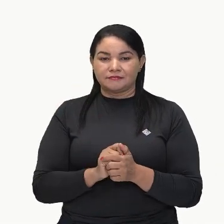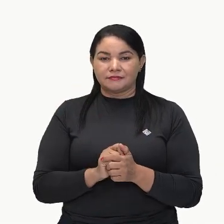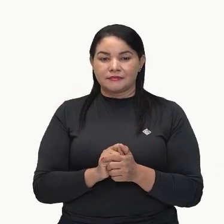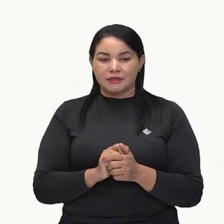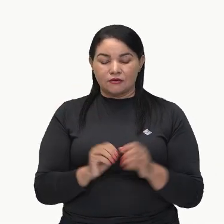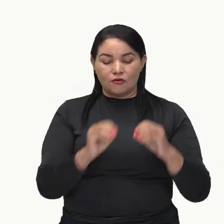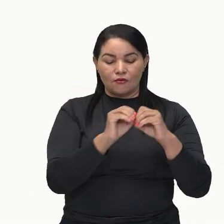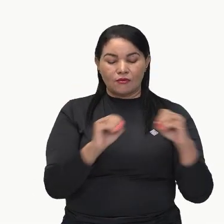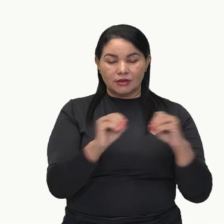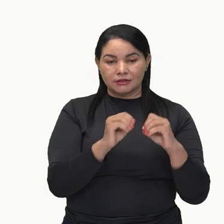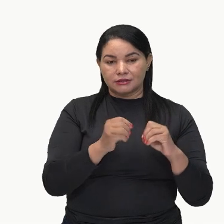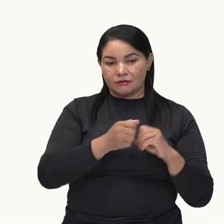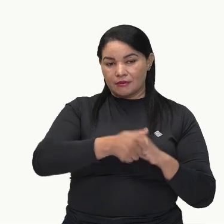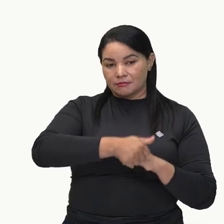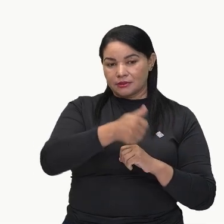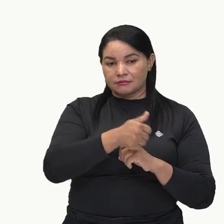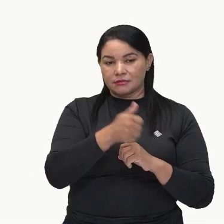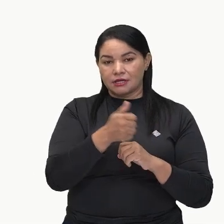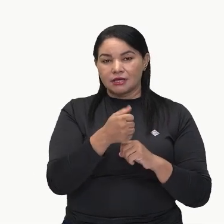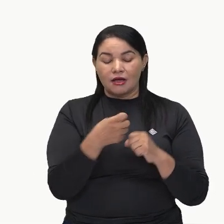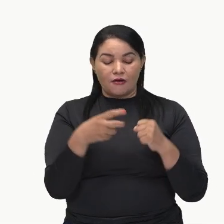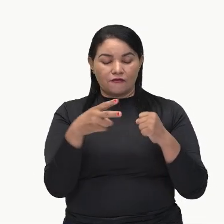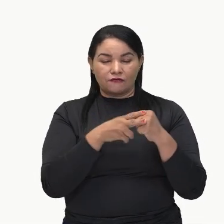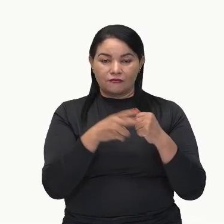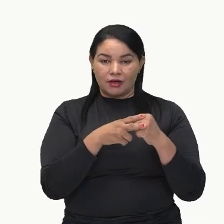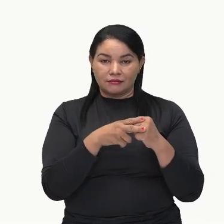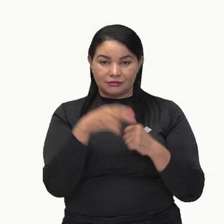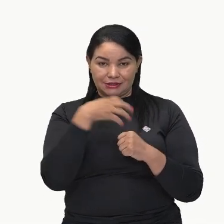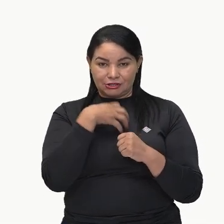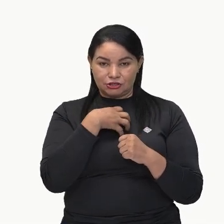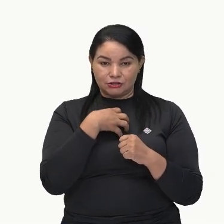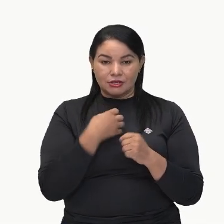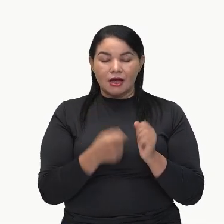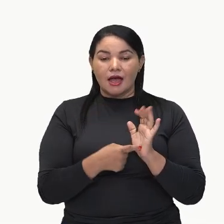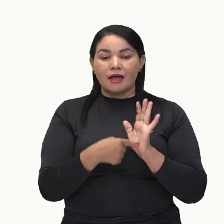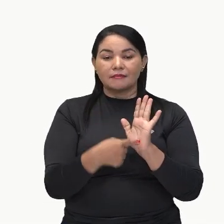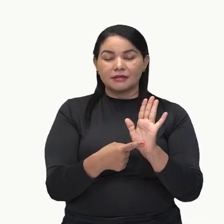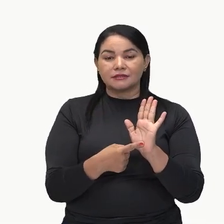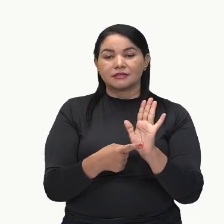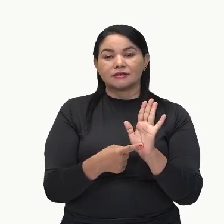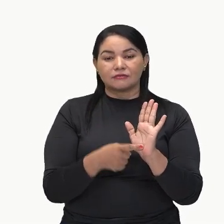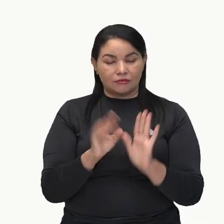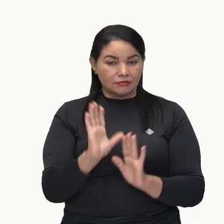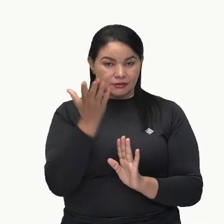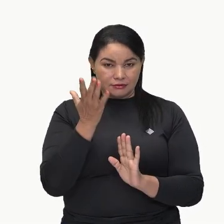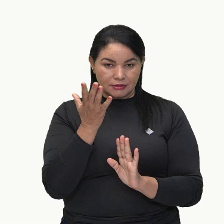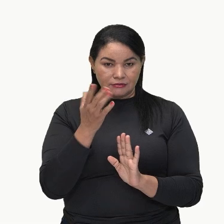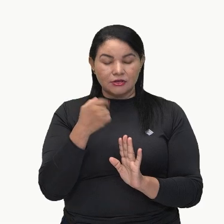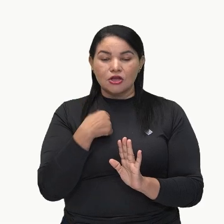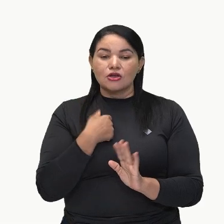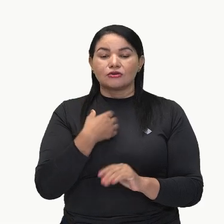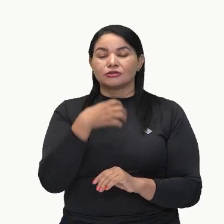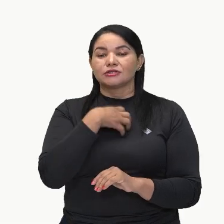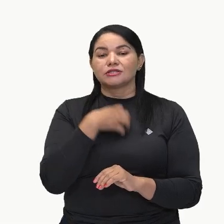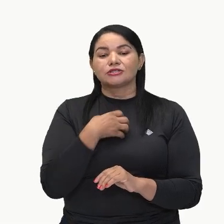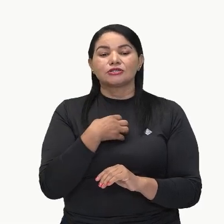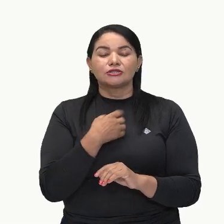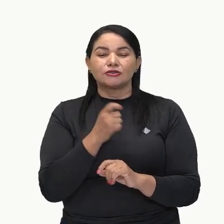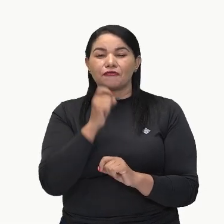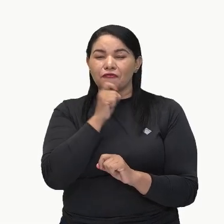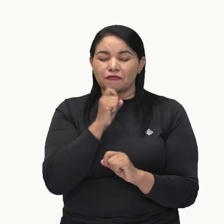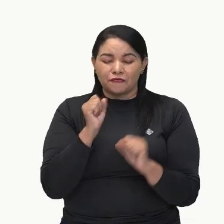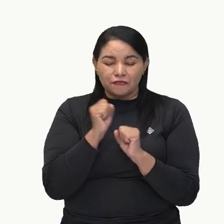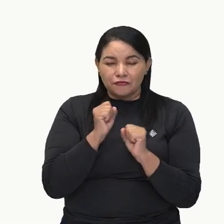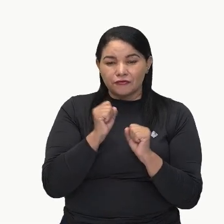oração, que aqui está o verbo sentir, né? Eu apresento a situação, senti frio. E a segunda oração vai